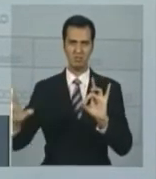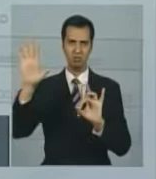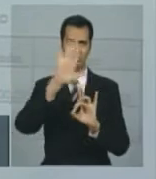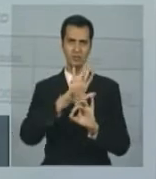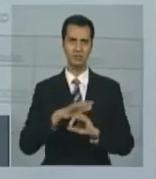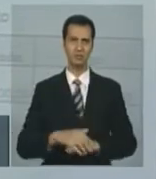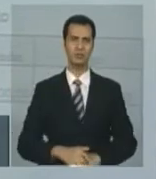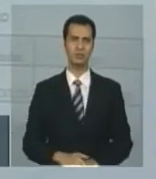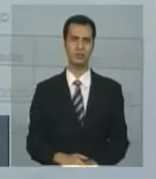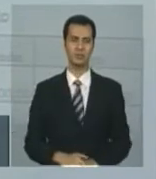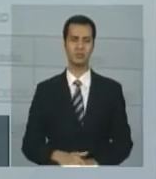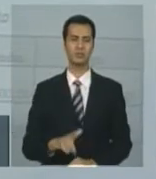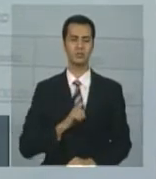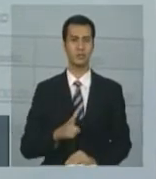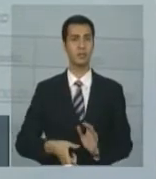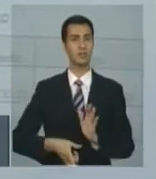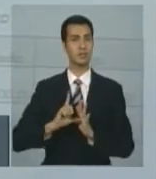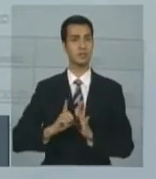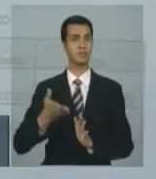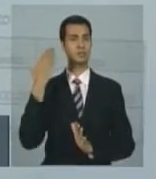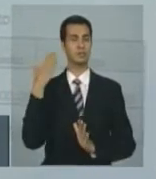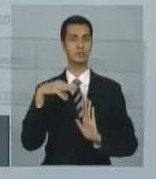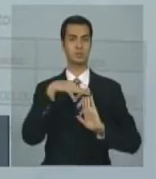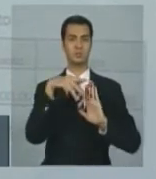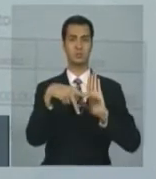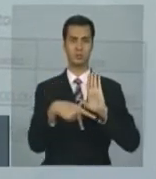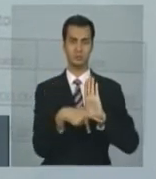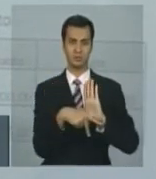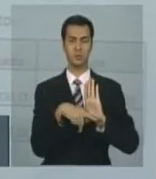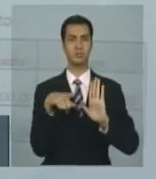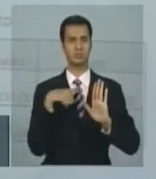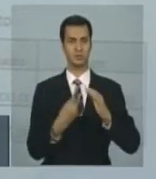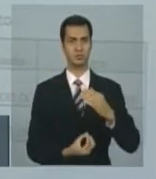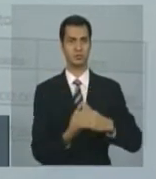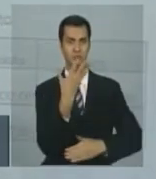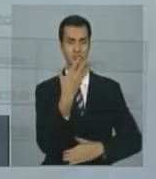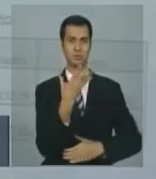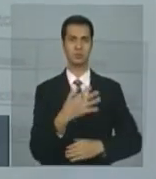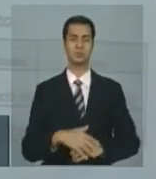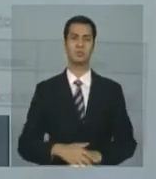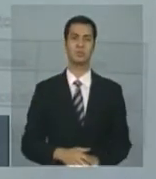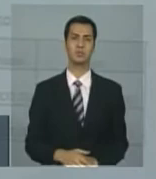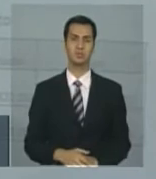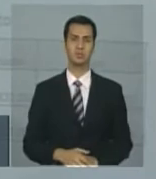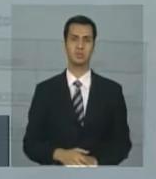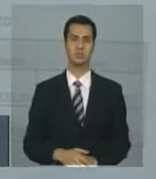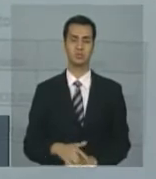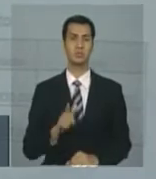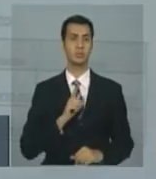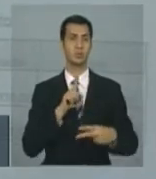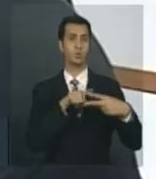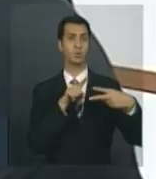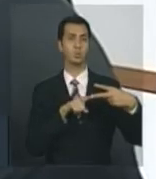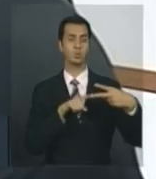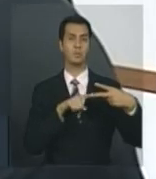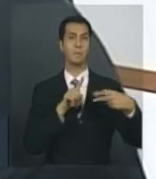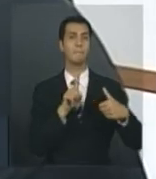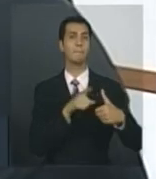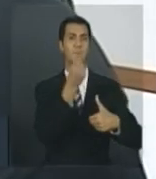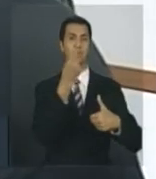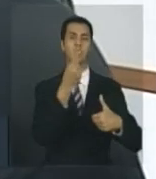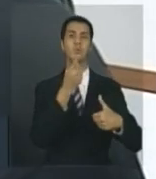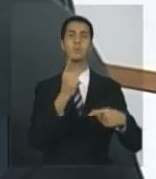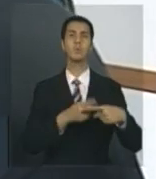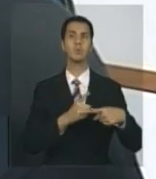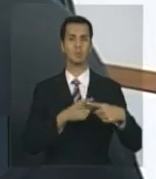fruto das medidas provisórias que foram editadas. Nós estamos falando das duas primeiras, porque